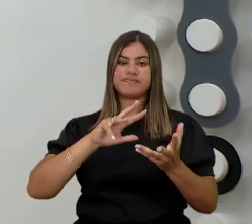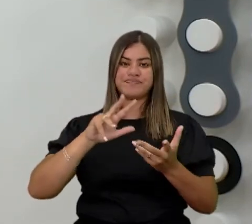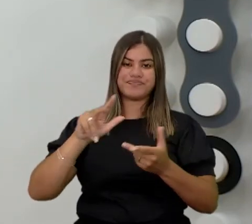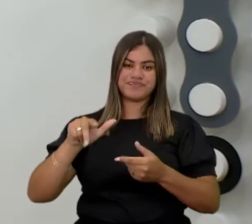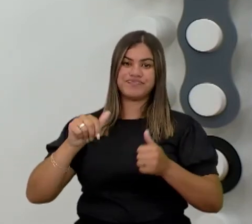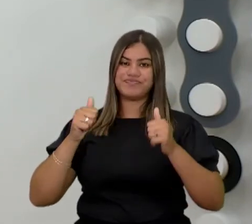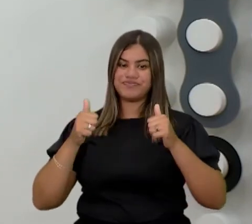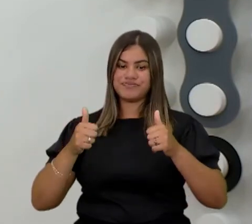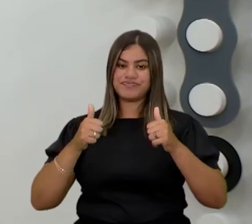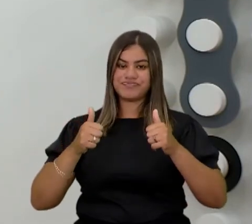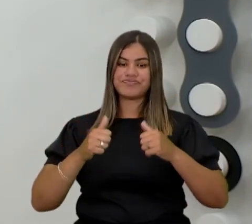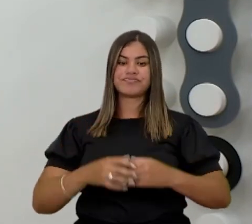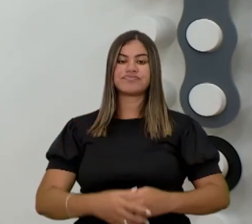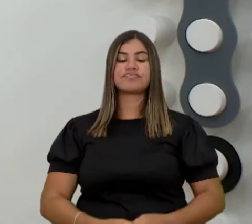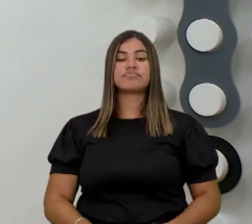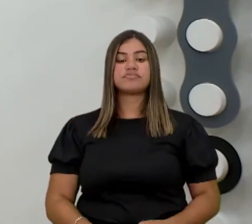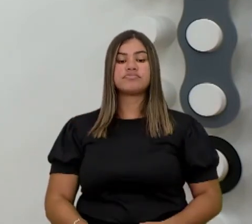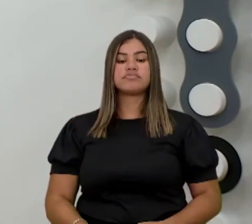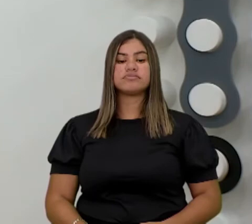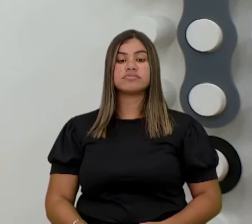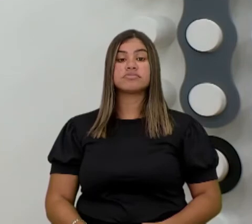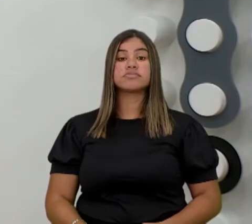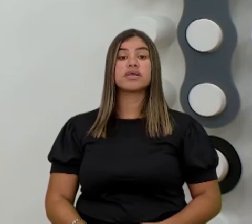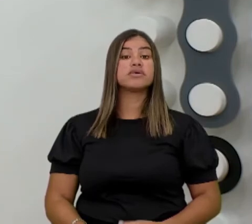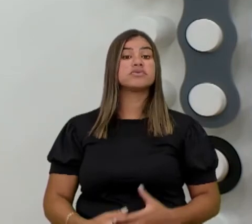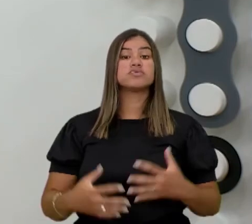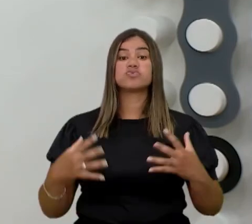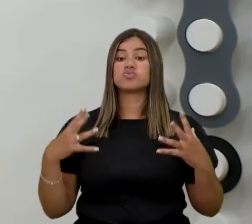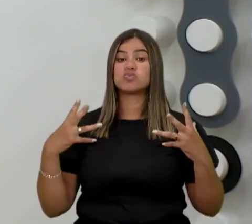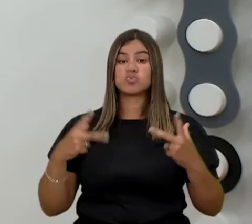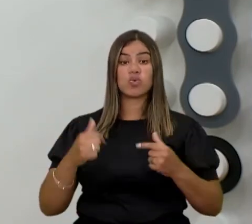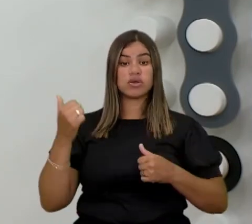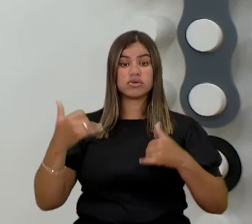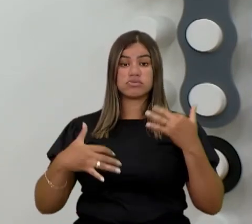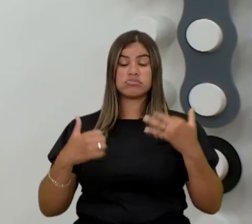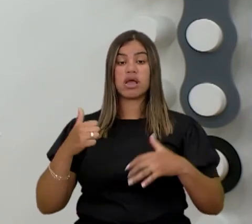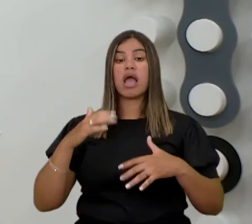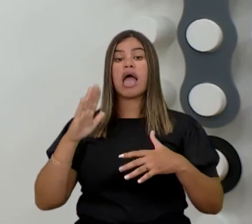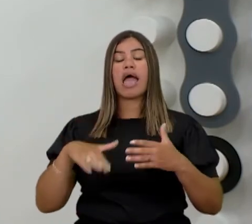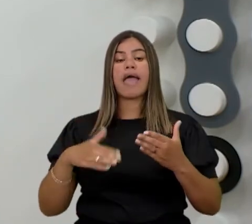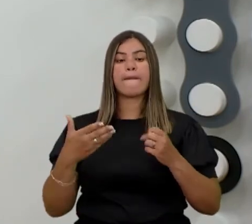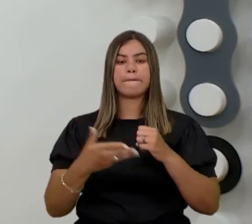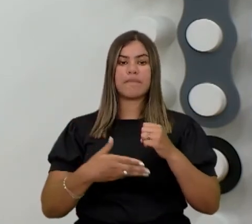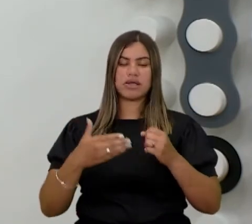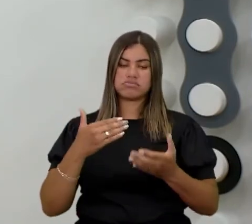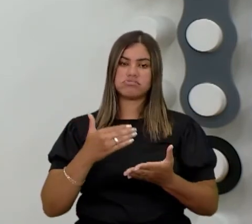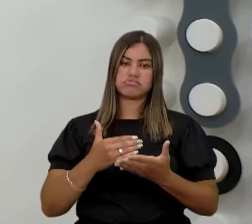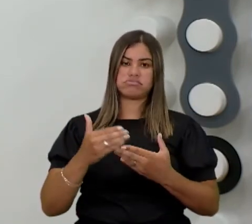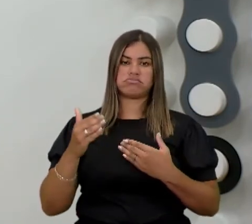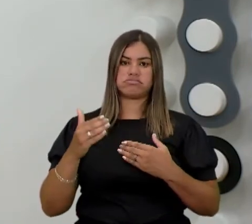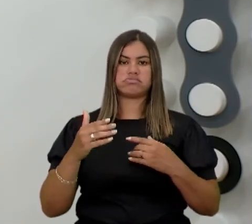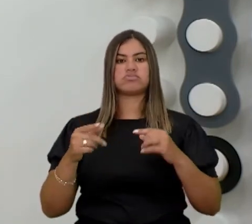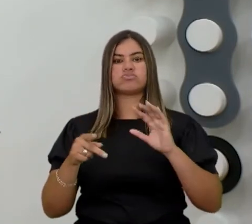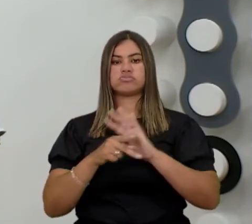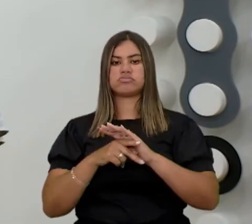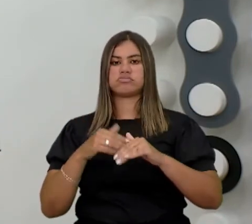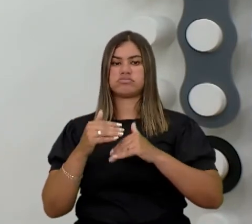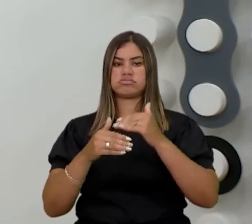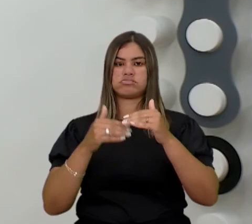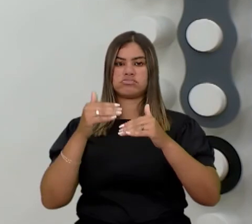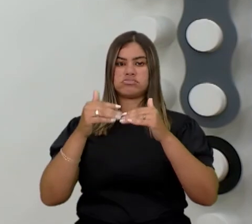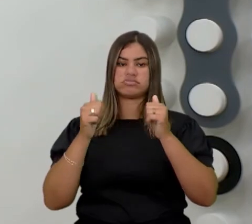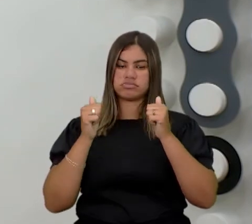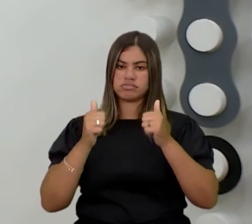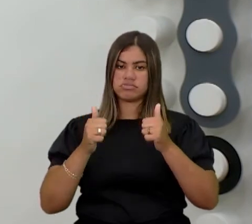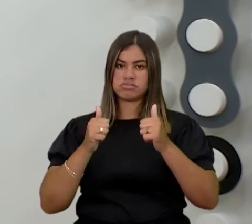certo? Então, tudo isso aí é uma base, é o início do processo que vocês vão ter do desenvolvimento, tá